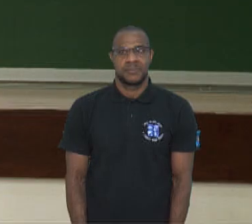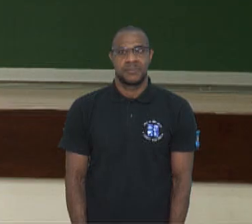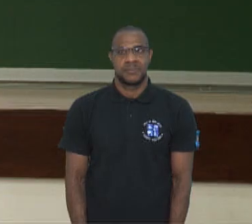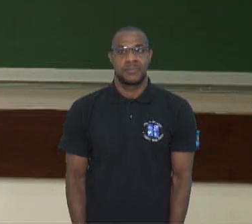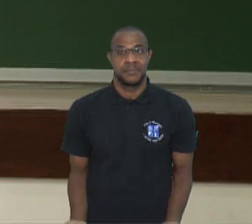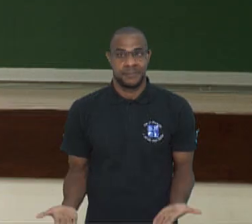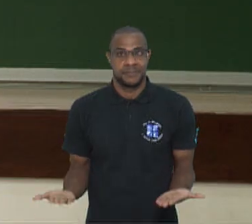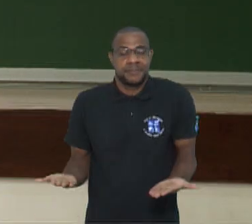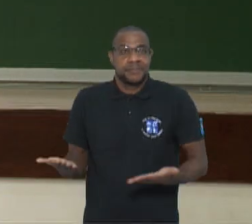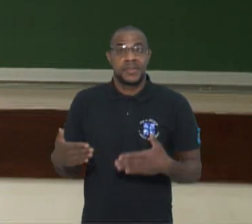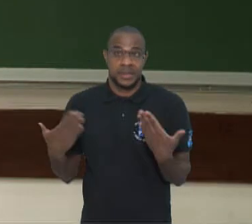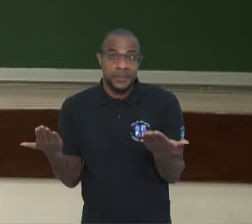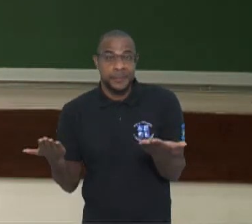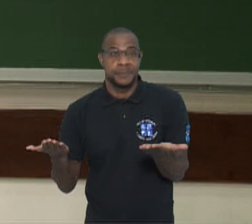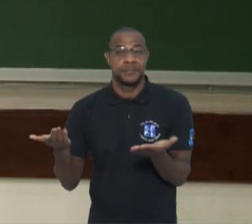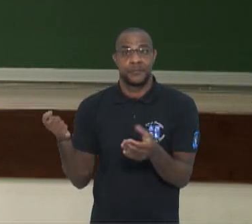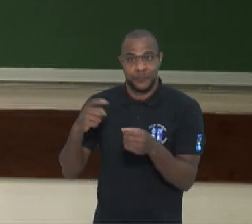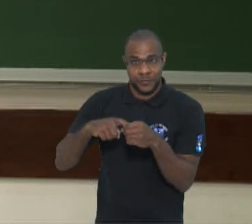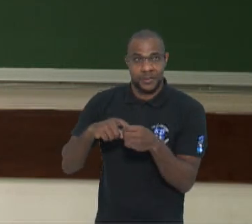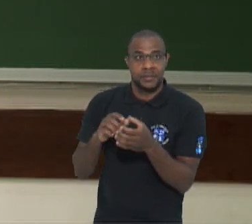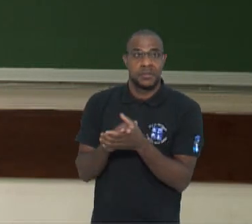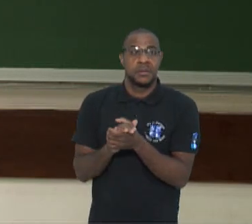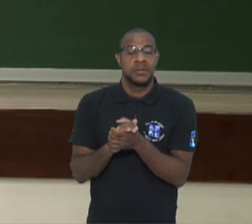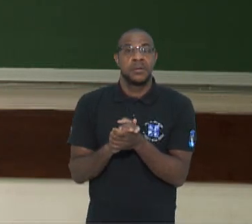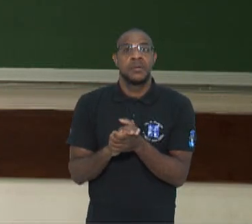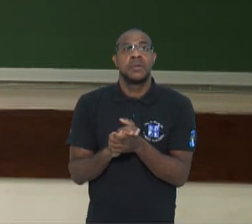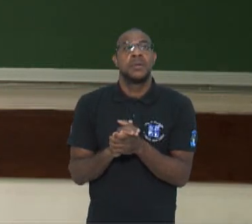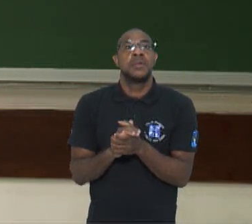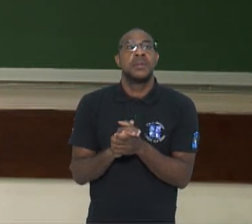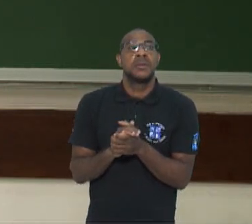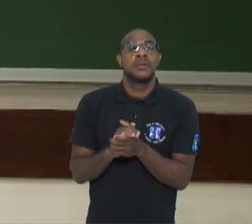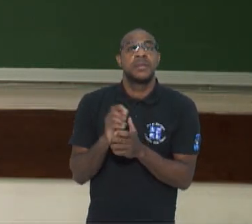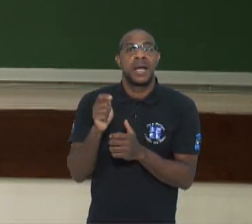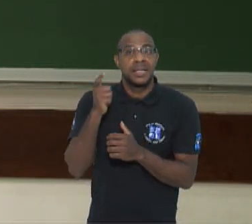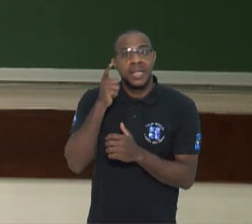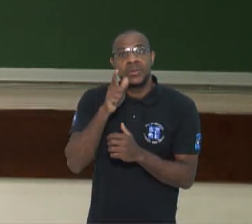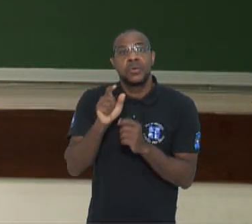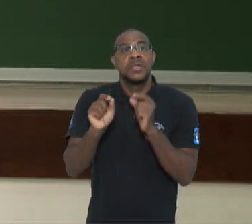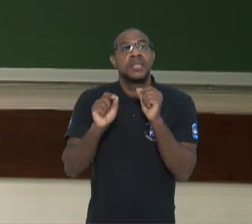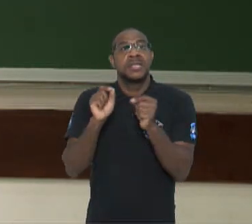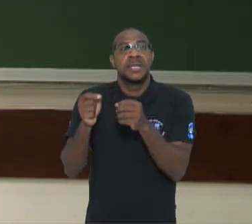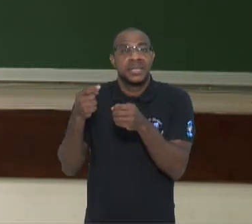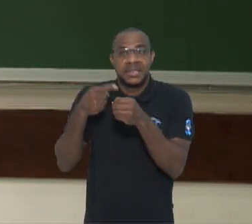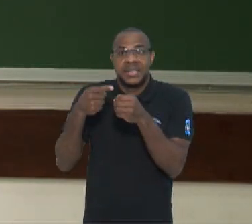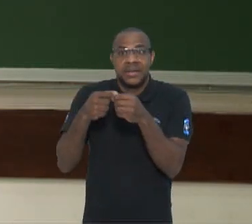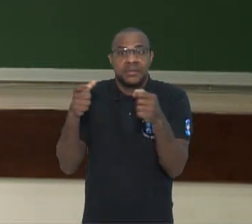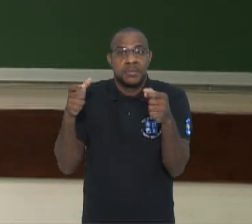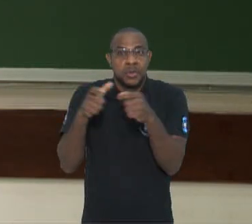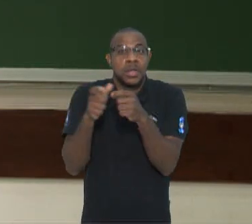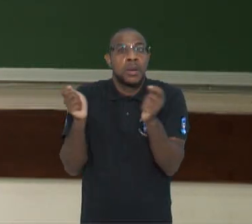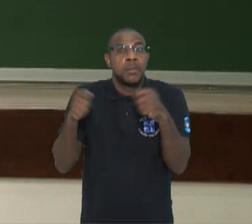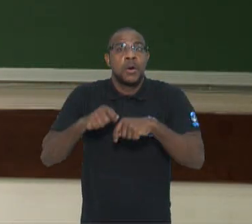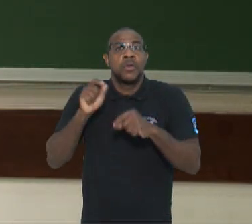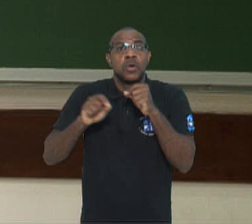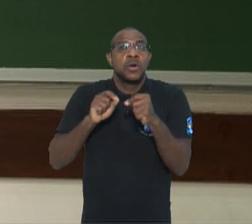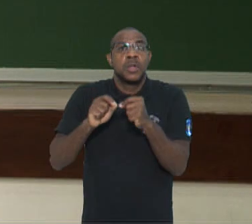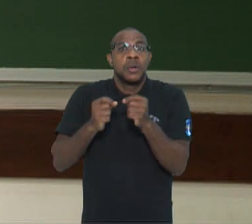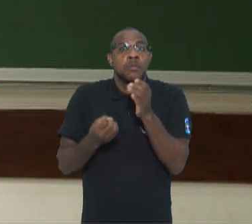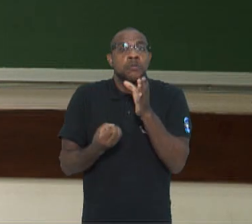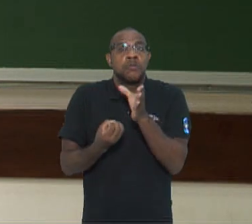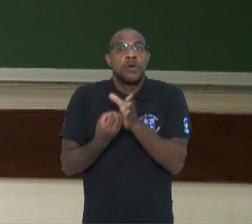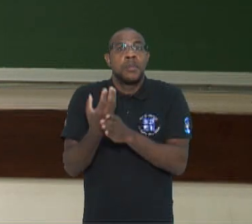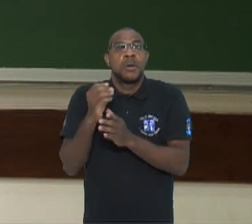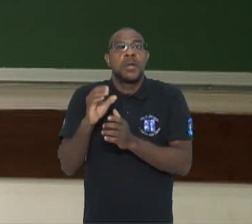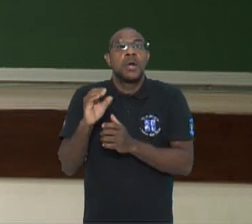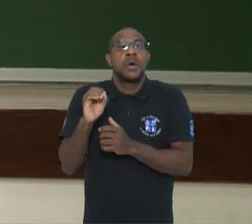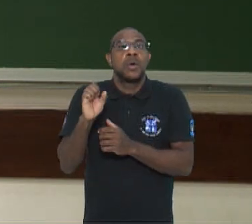Vamos lá então, galerinha? Então, acertou quem disse que cidades menores podem formar